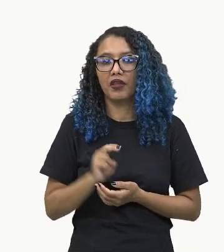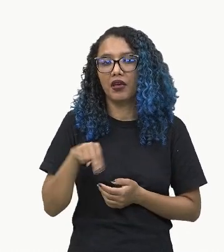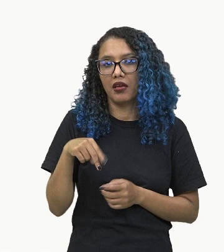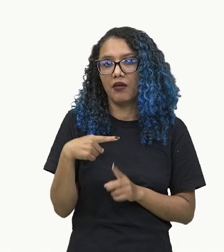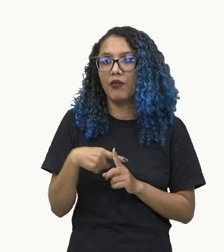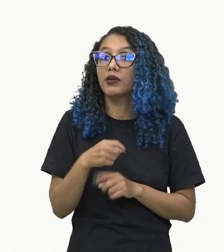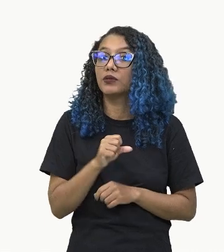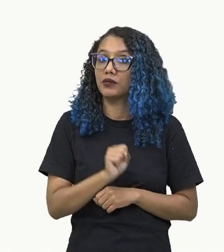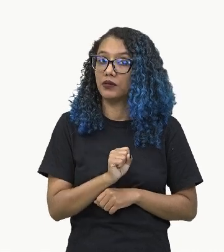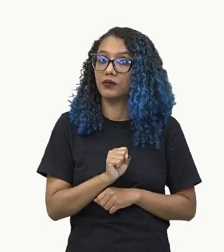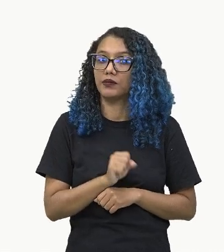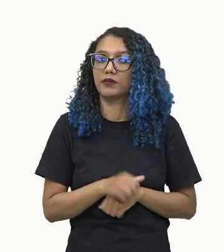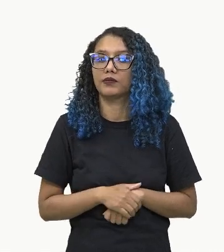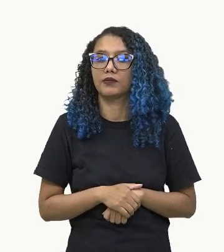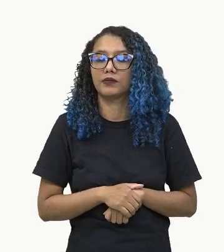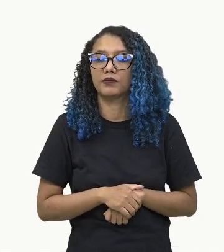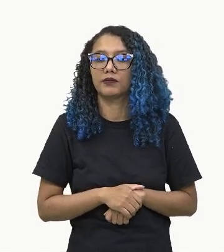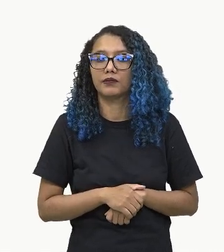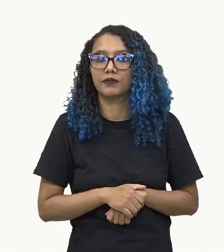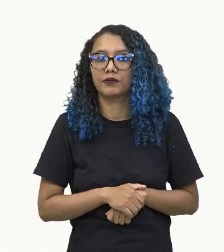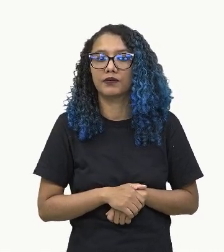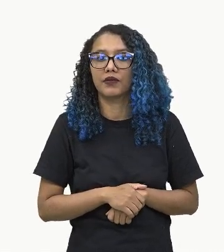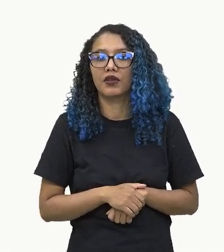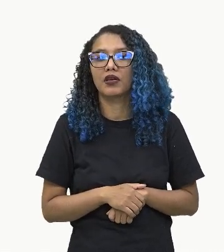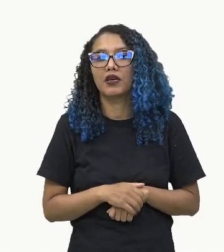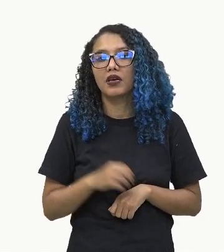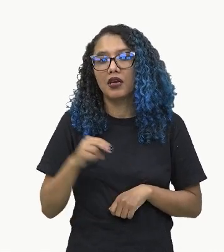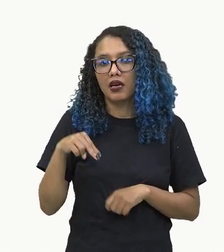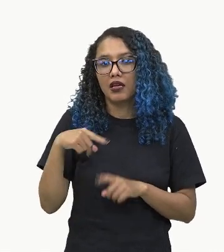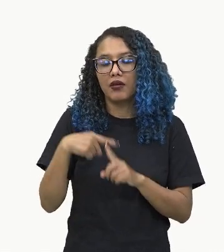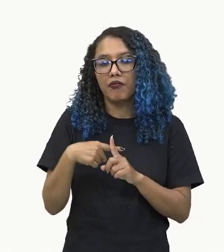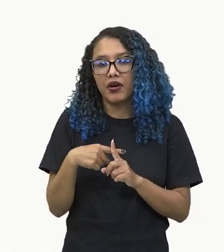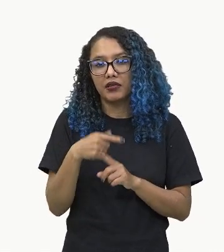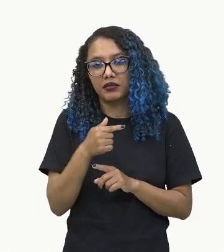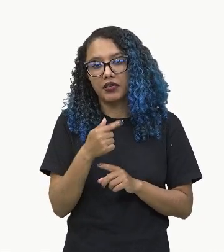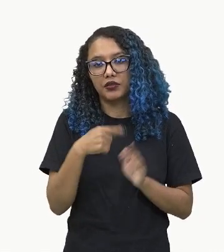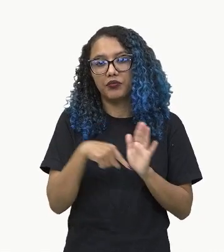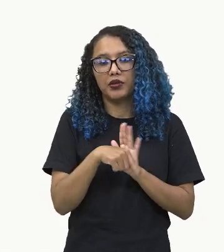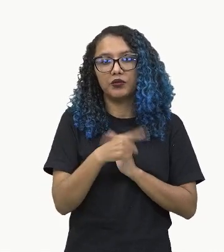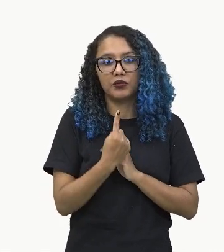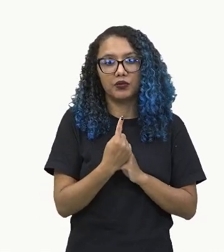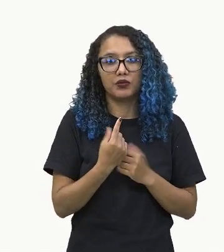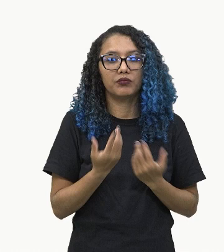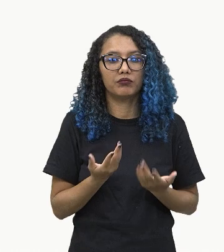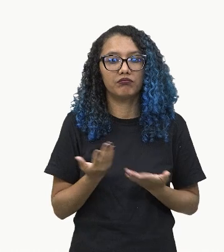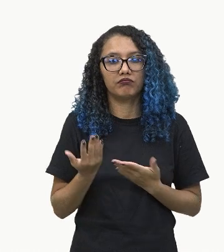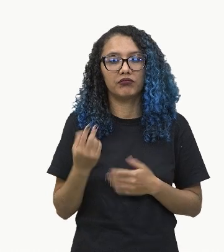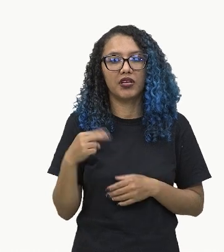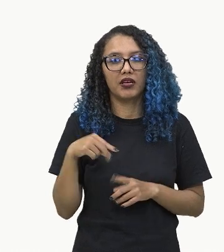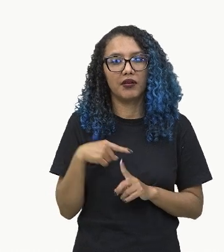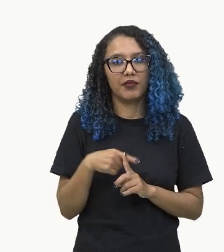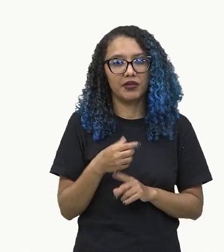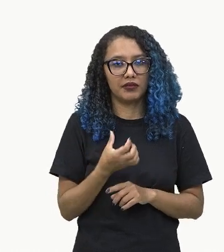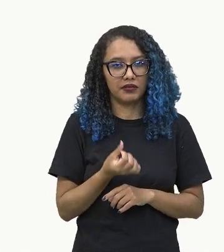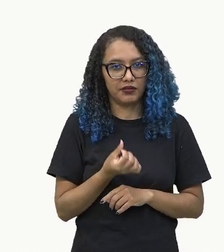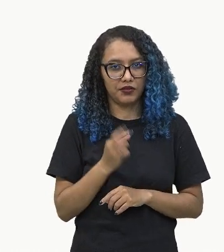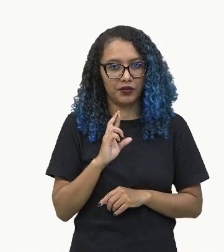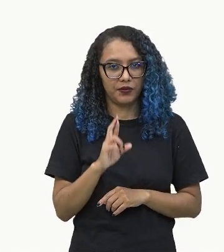8. E n mais 7 menos 1 é n mais